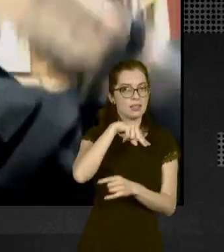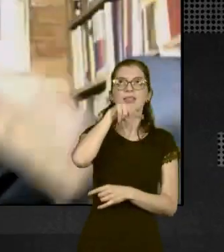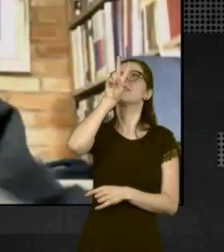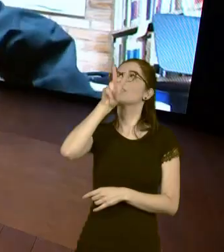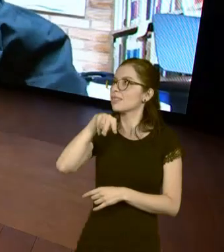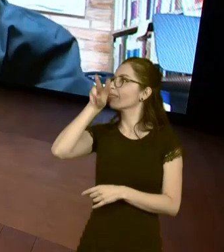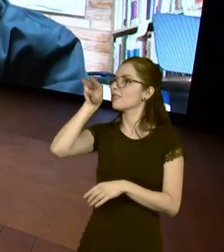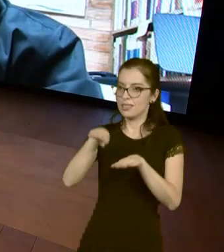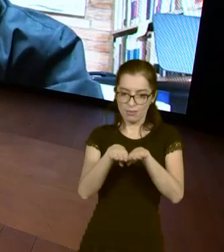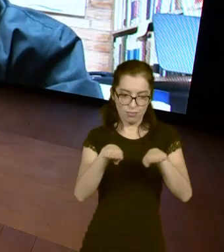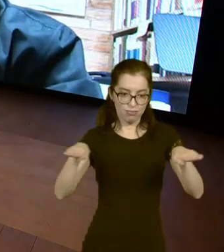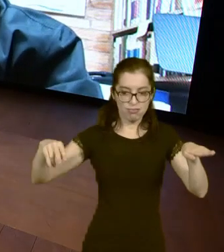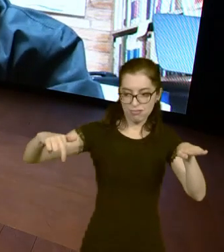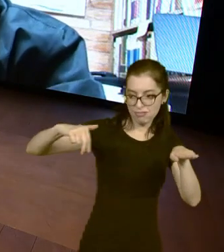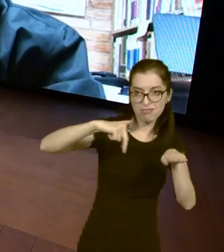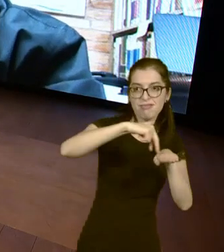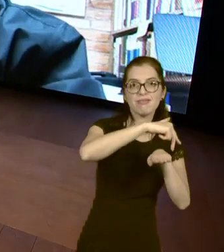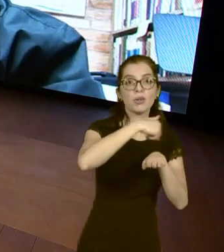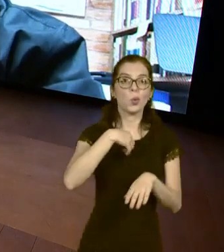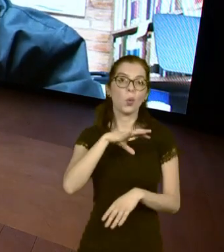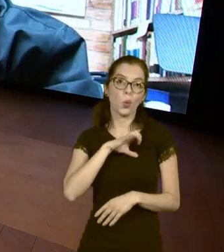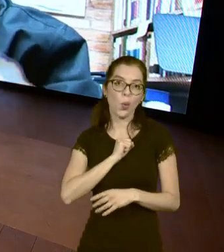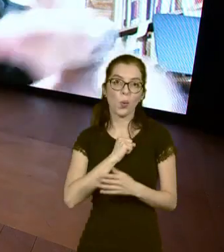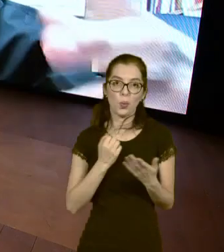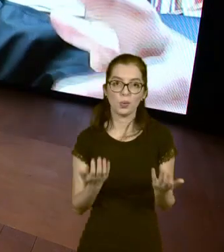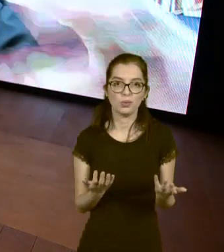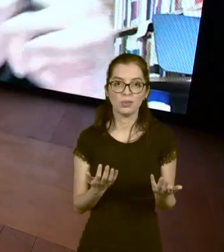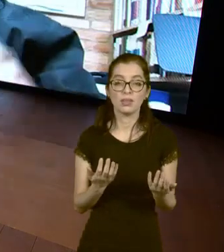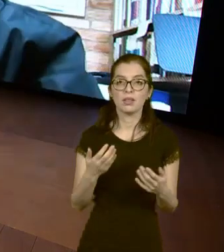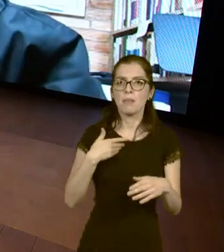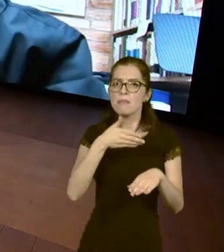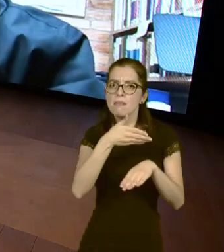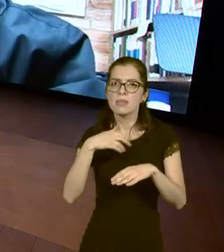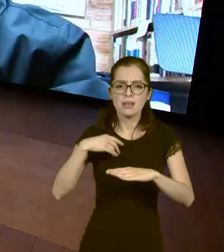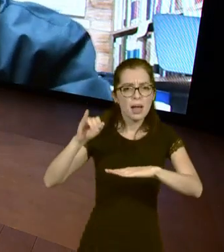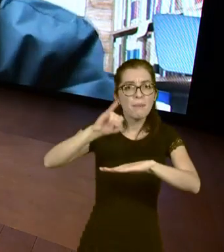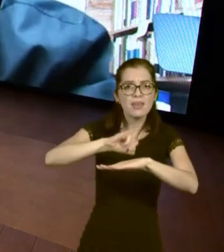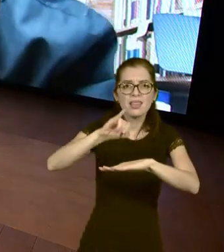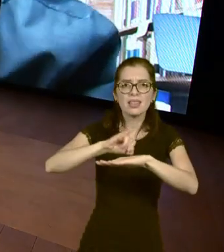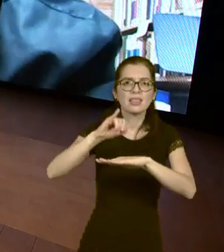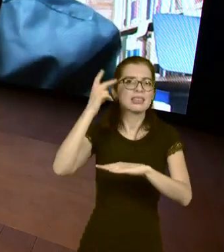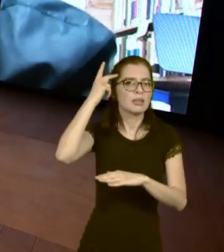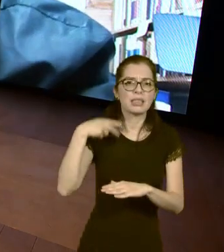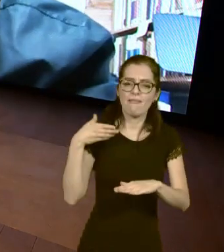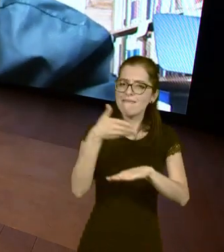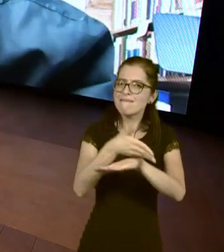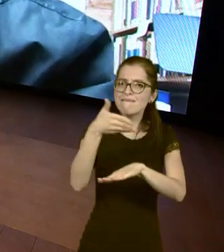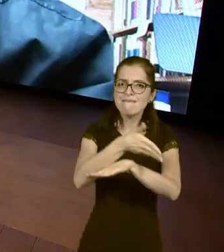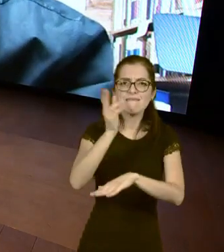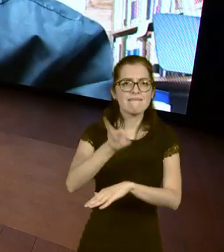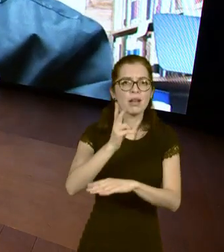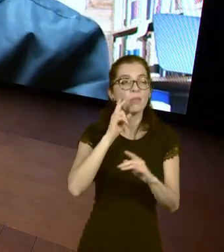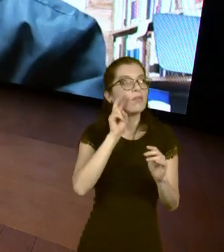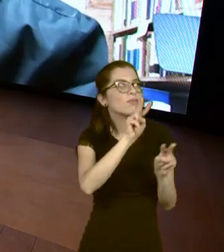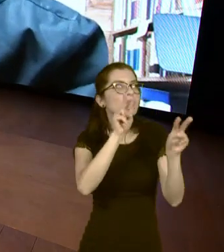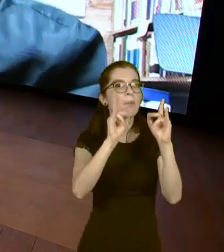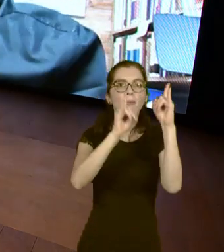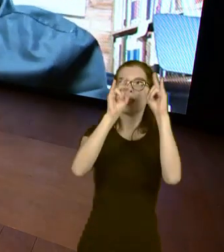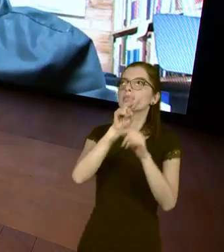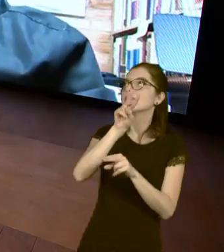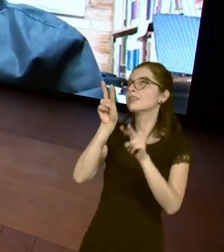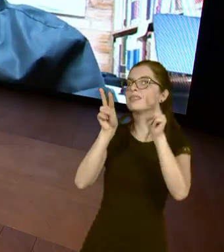coisa de muita árvore, eu não sei lidar muito bem, mas um concretão, umas rampas, sabe, uns